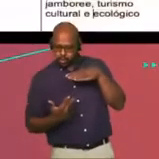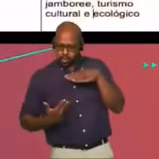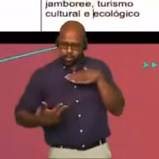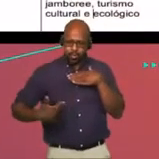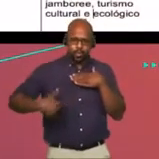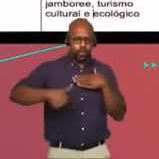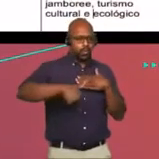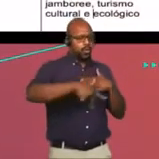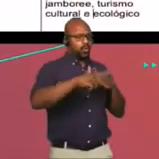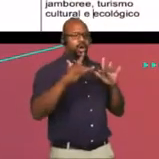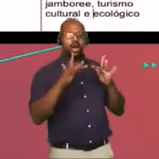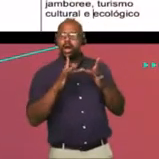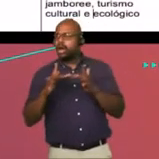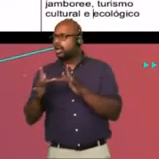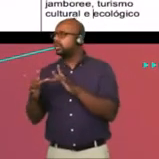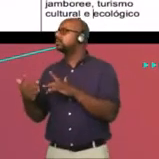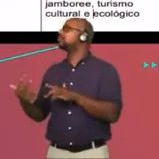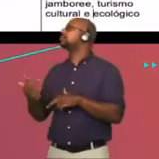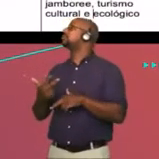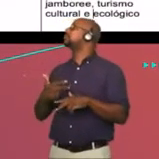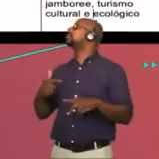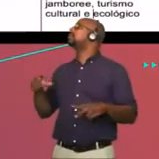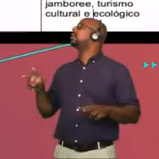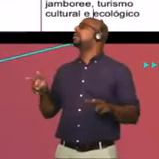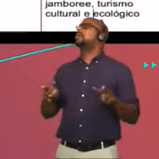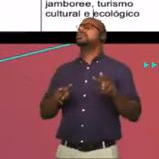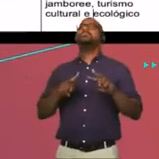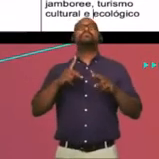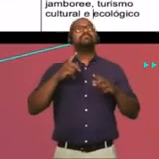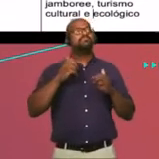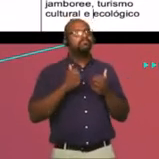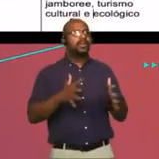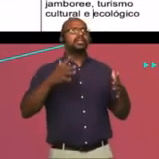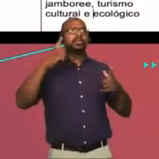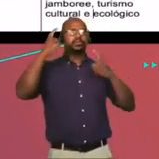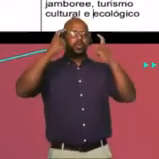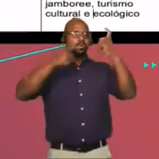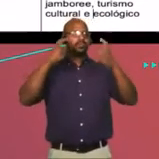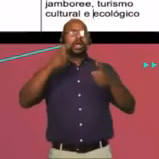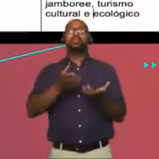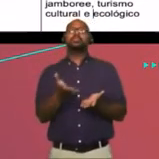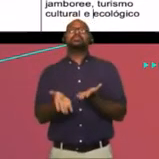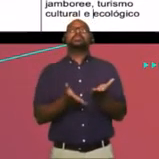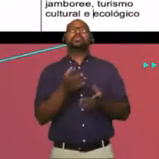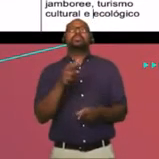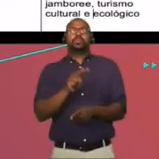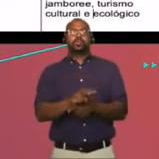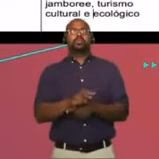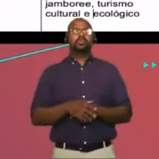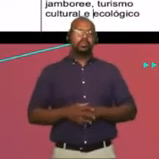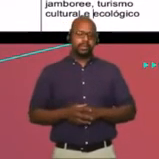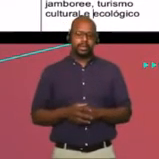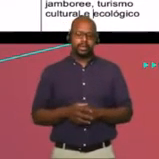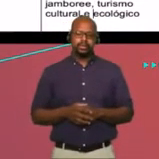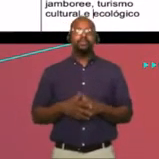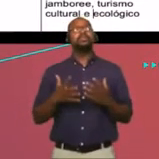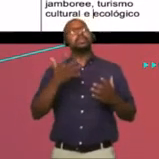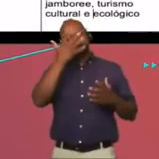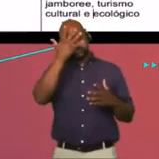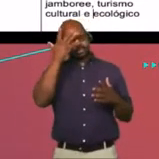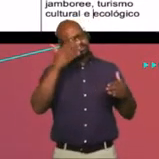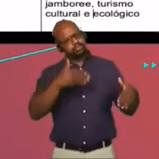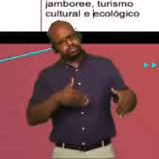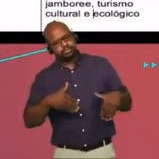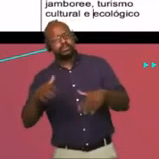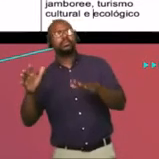contato com o meio ambiente Aquático e você realmente começa a se preocupar com a preservação desse meio ambiente então levar as pessoas